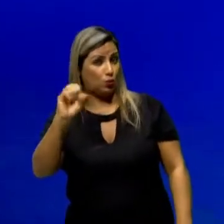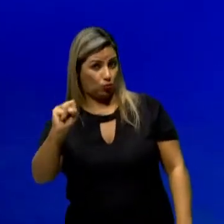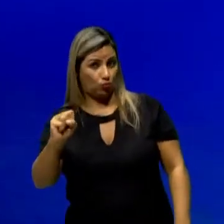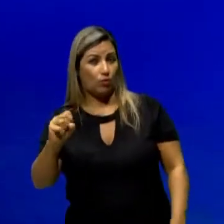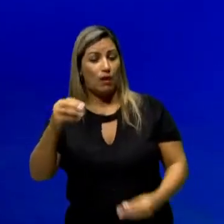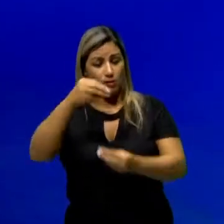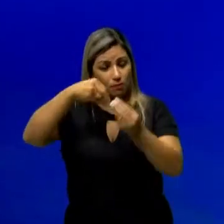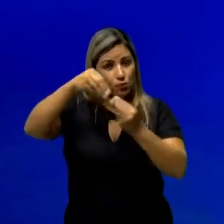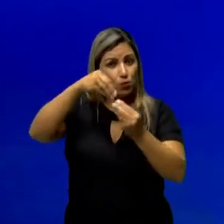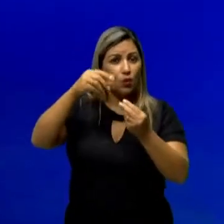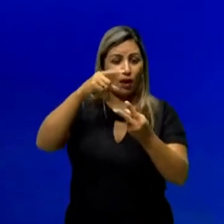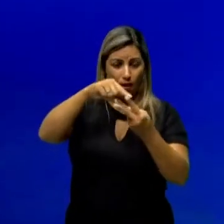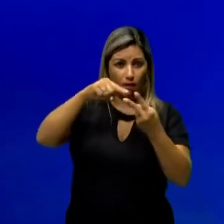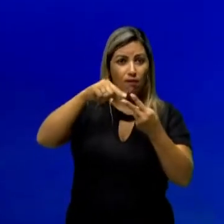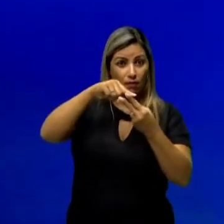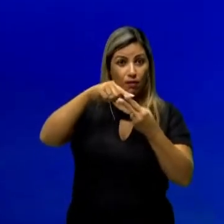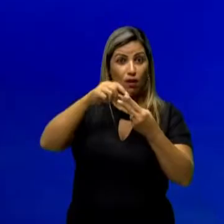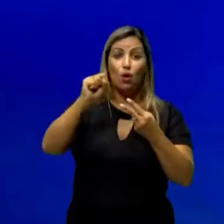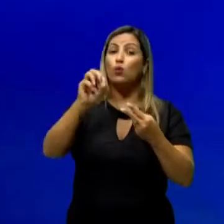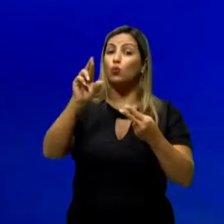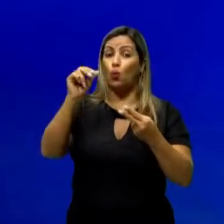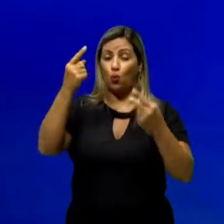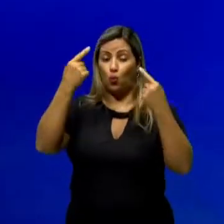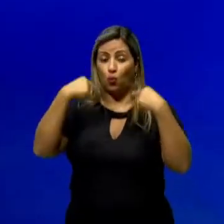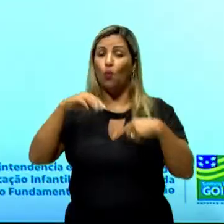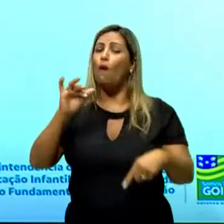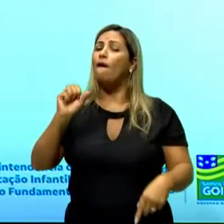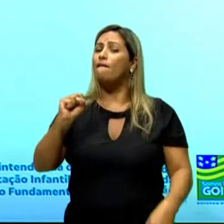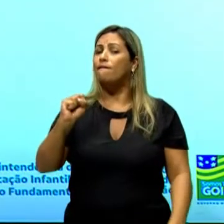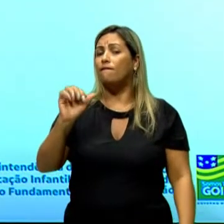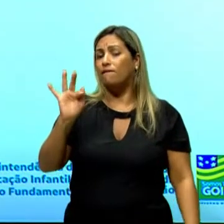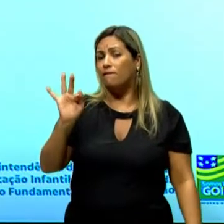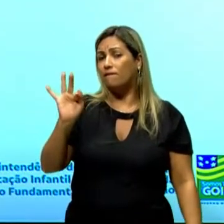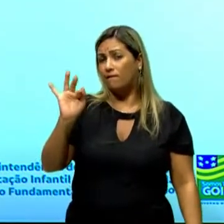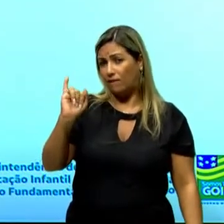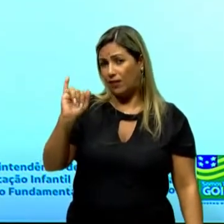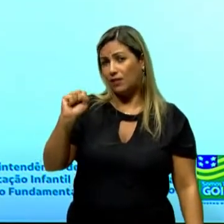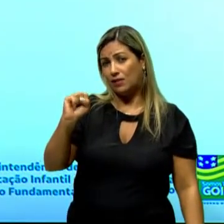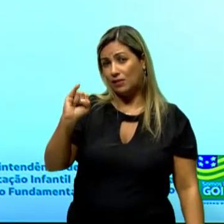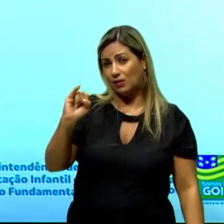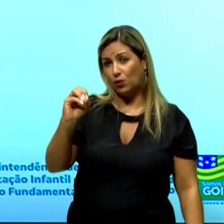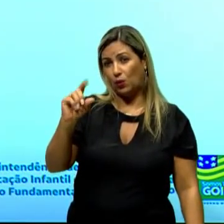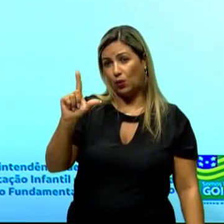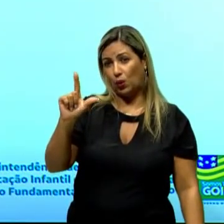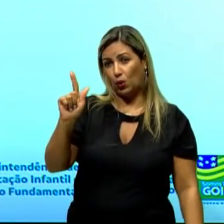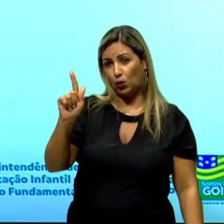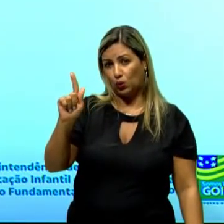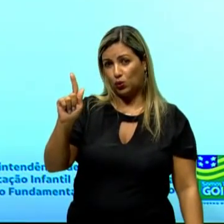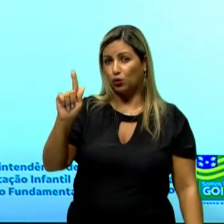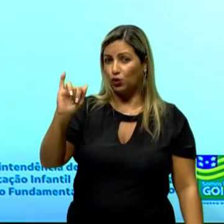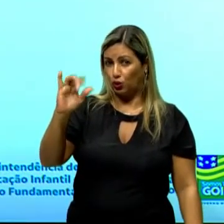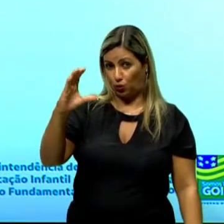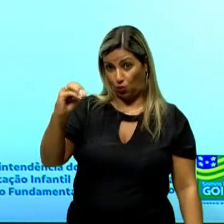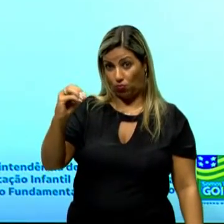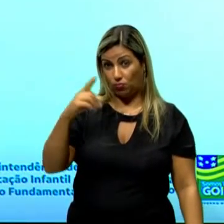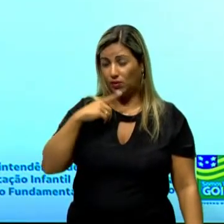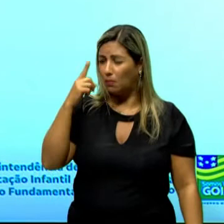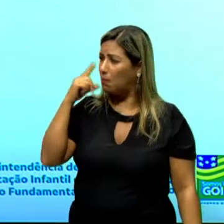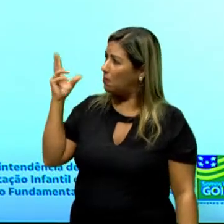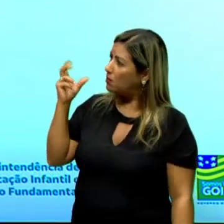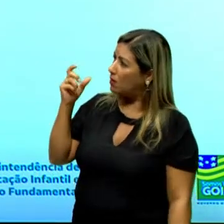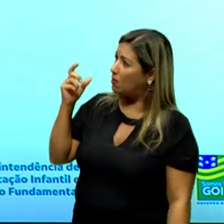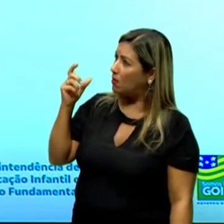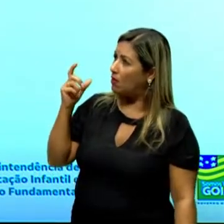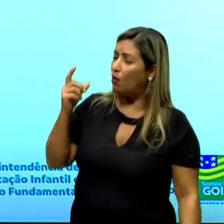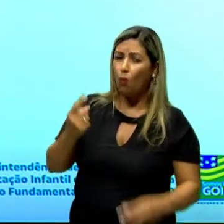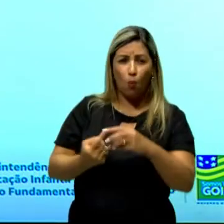mistura produz então o soro fisiológico. Se nós observarmos, ele tem apenas um aspecto dentro desse recipiente, né? Um